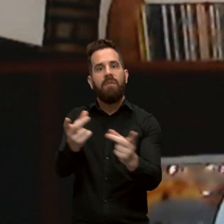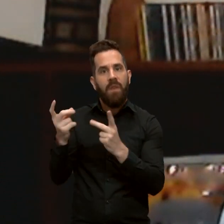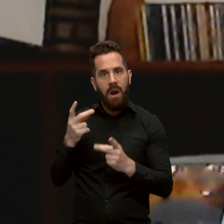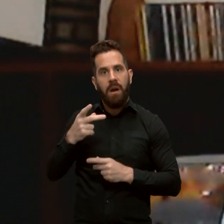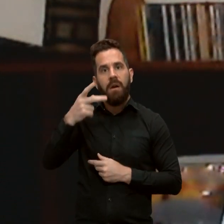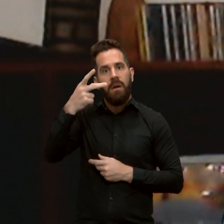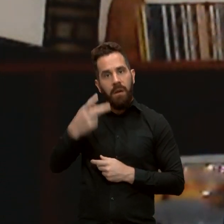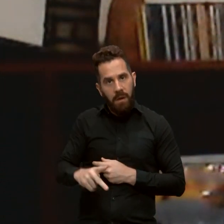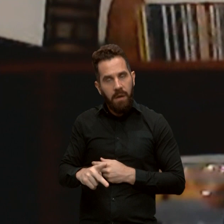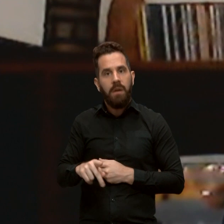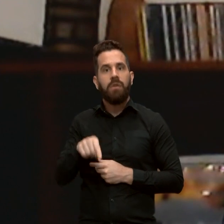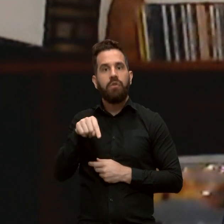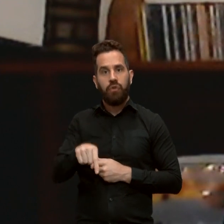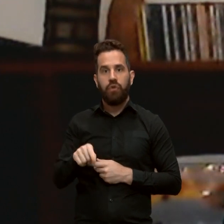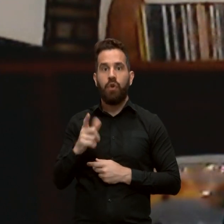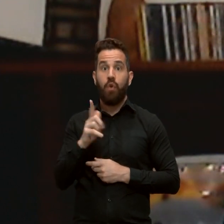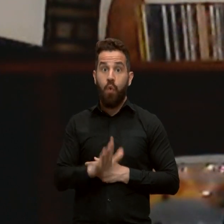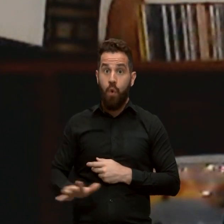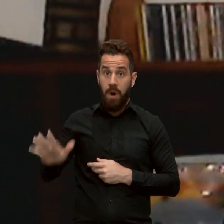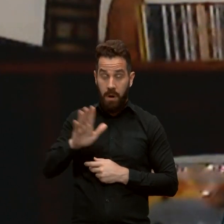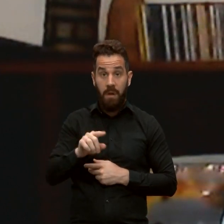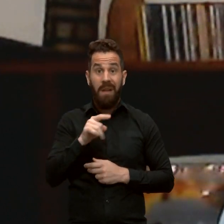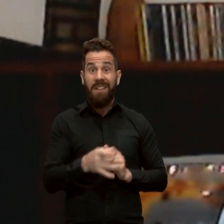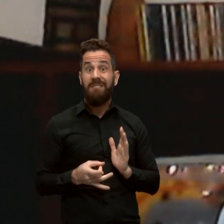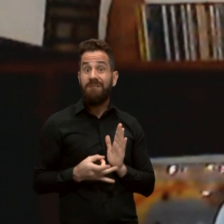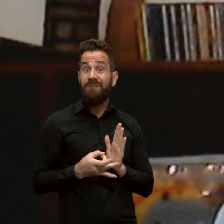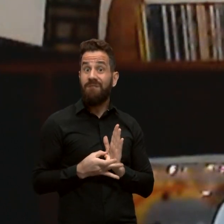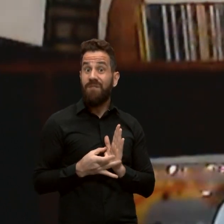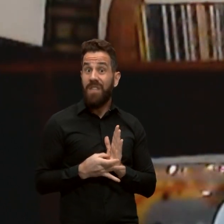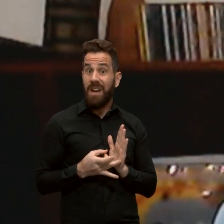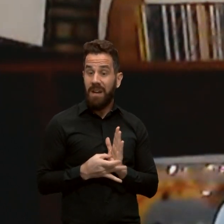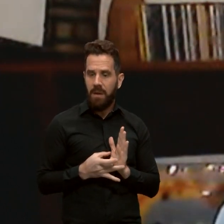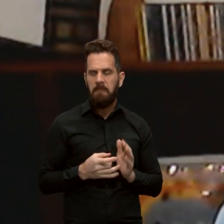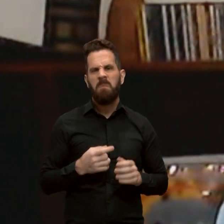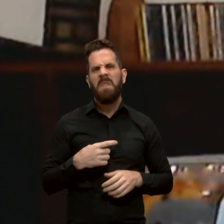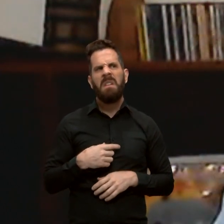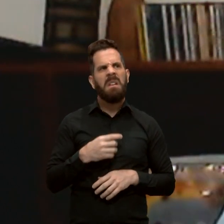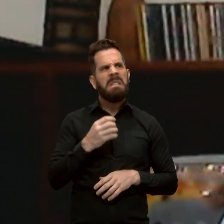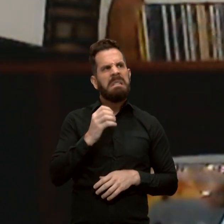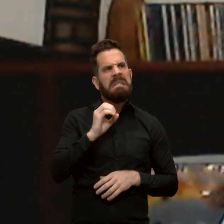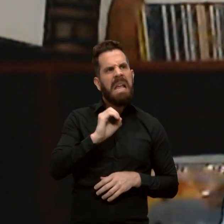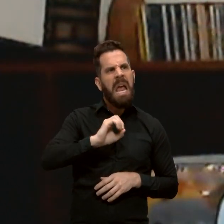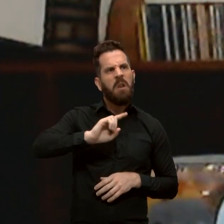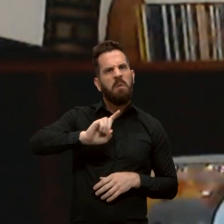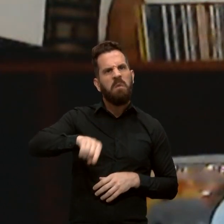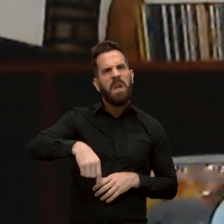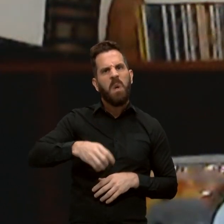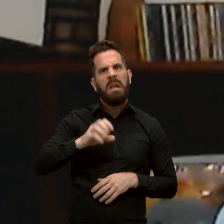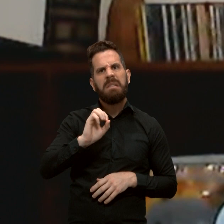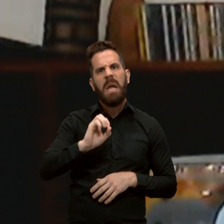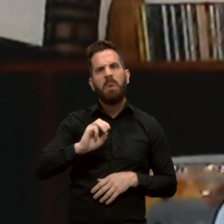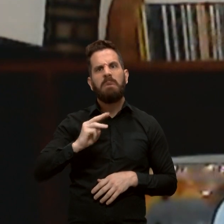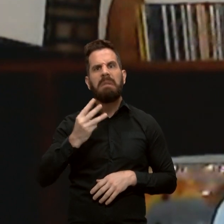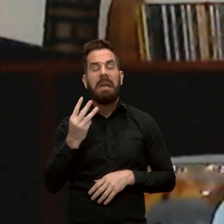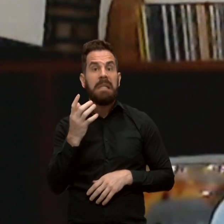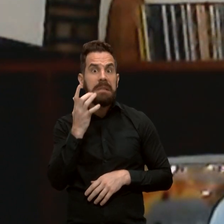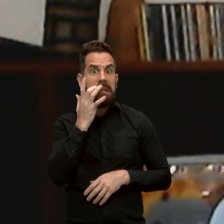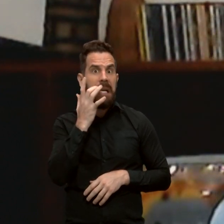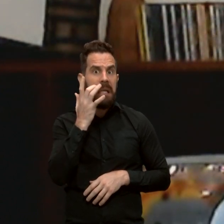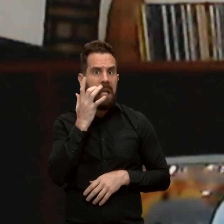ter ideia, o vidro passou de 3, 4 centavos, que era comercializado naquela época lá,